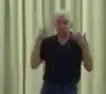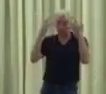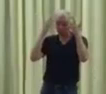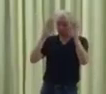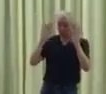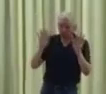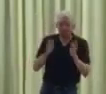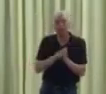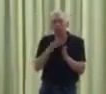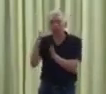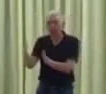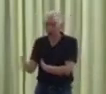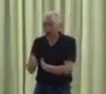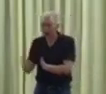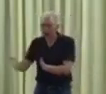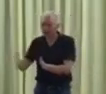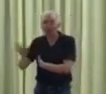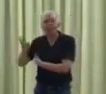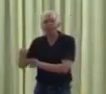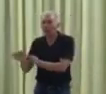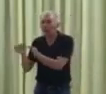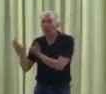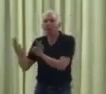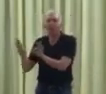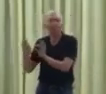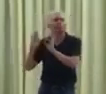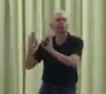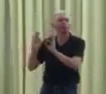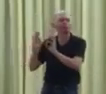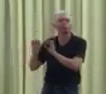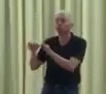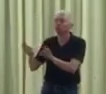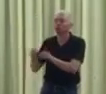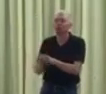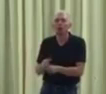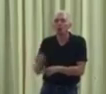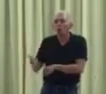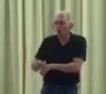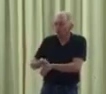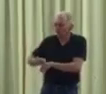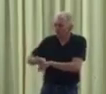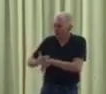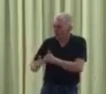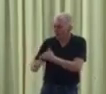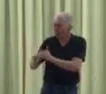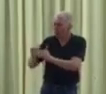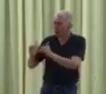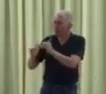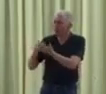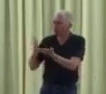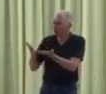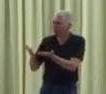parte final, há uma frase maravilhosa que diz: o melhoramento da